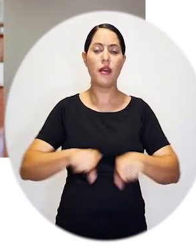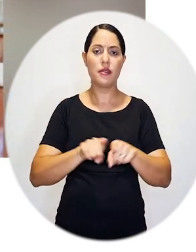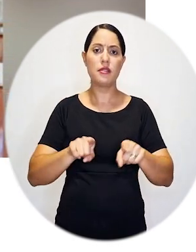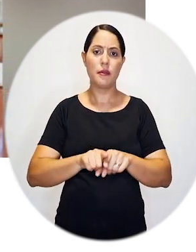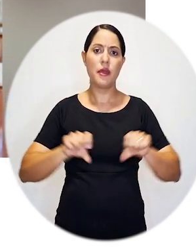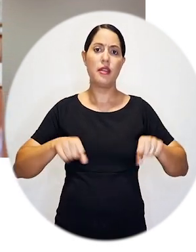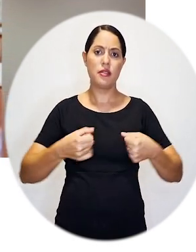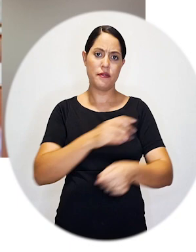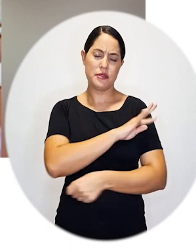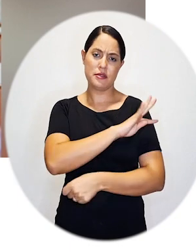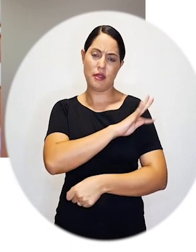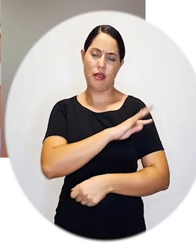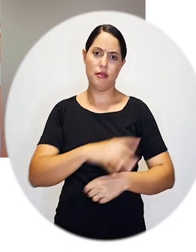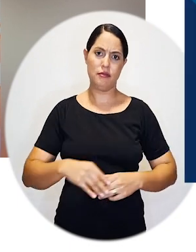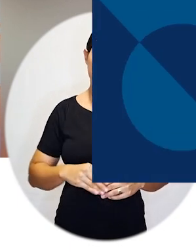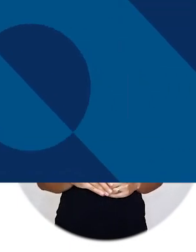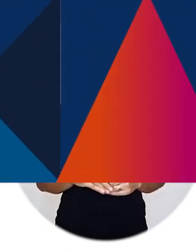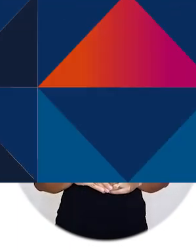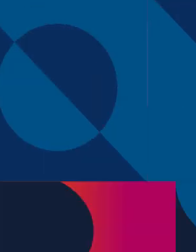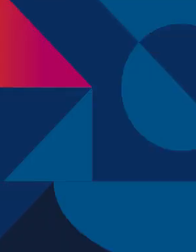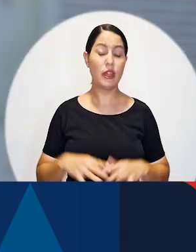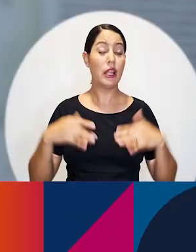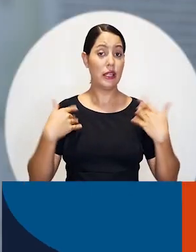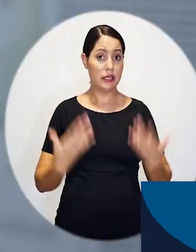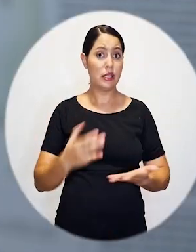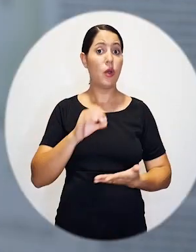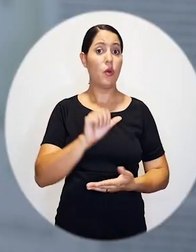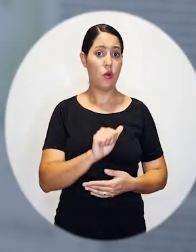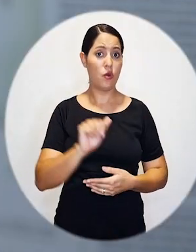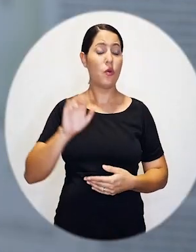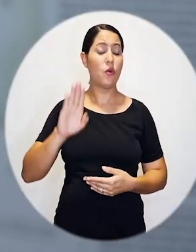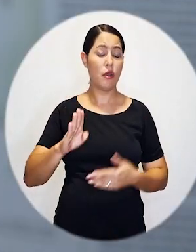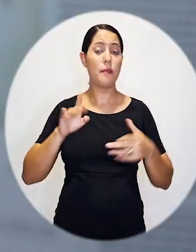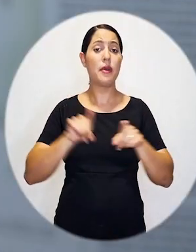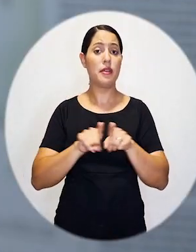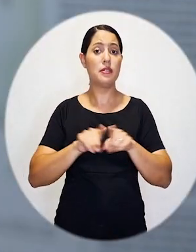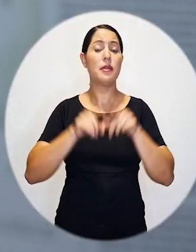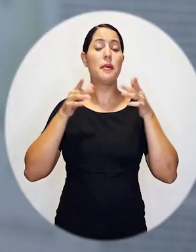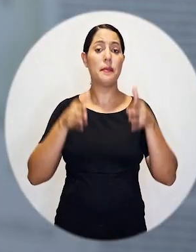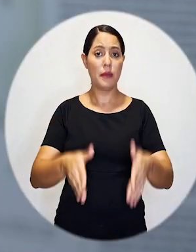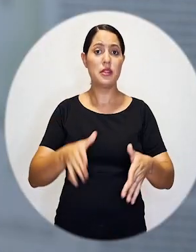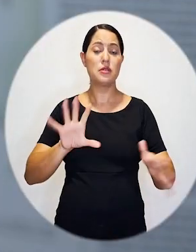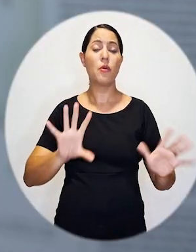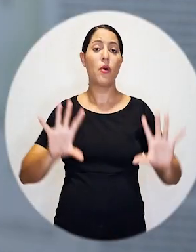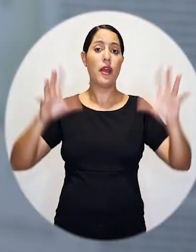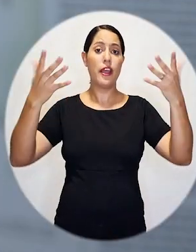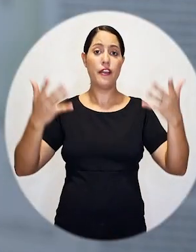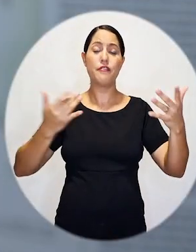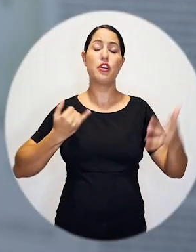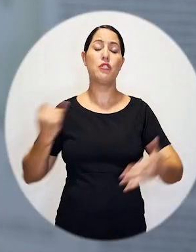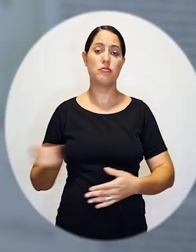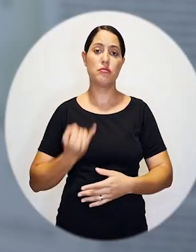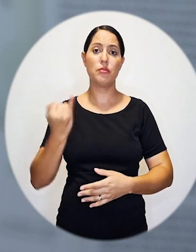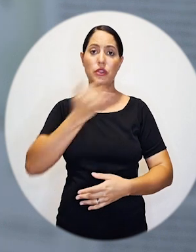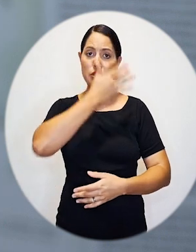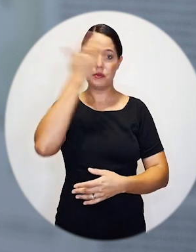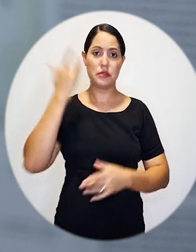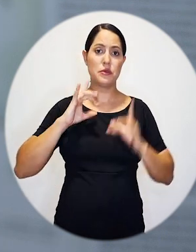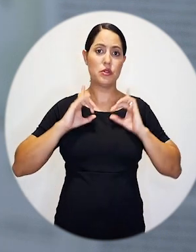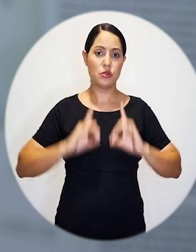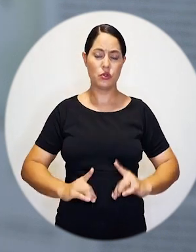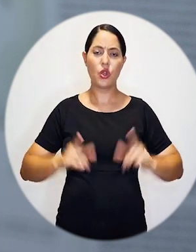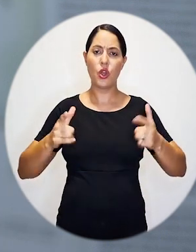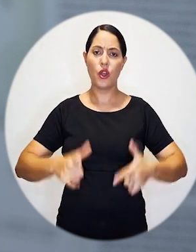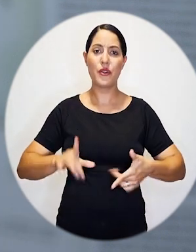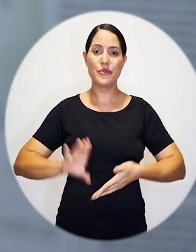defesa técnica. Fecha aspas. A Ordem dos Advogados do Brasil participou de mais um evento voltado às pessoas